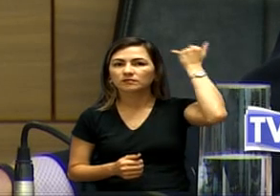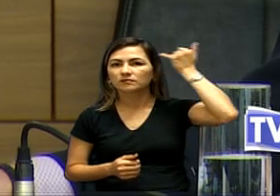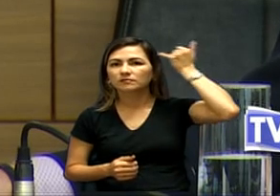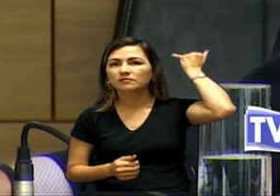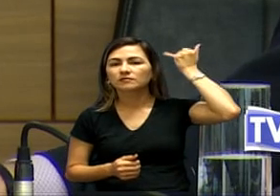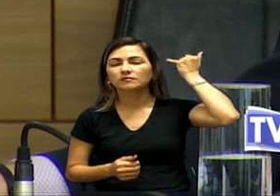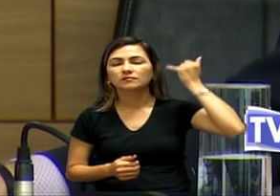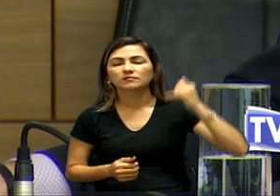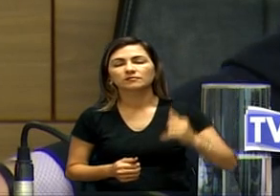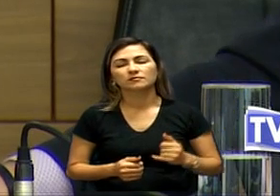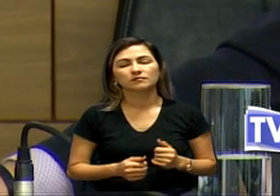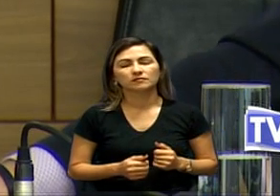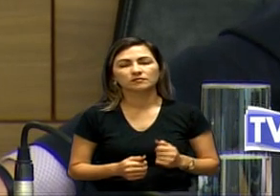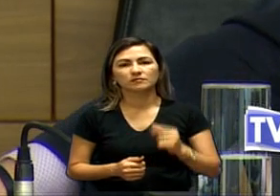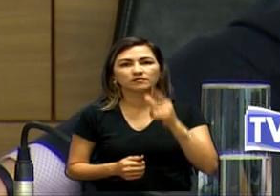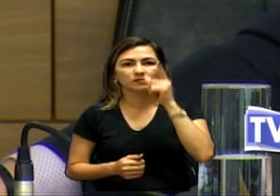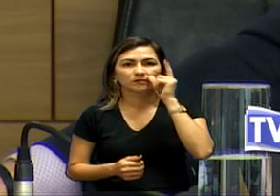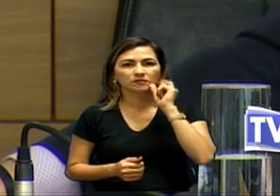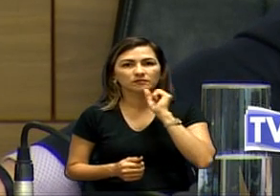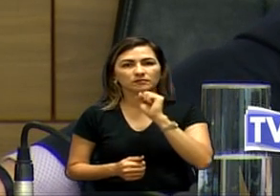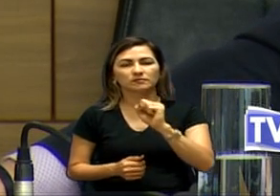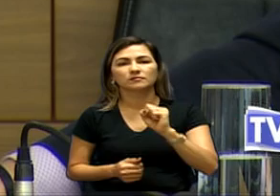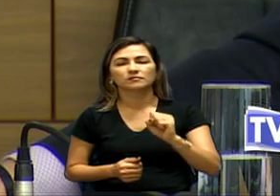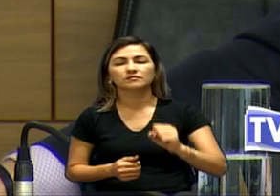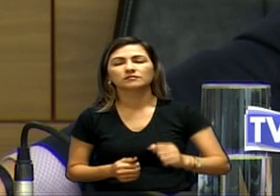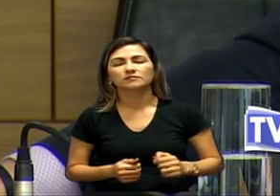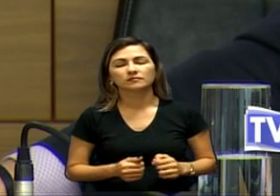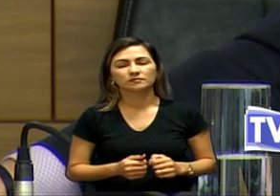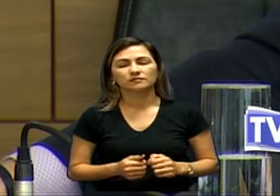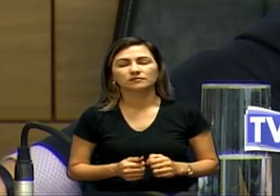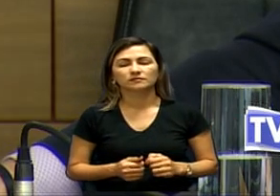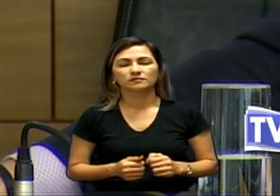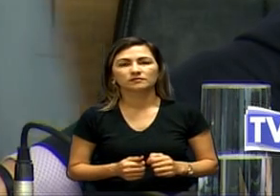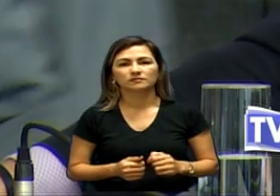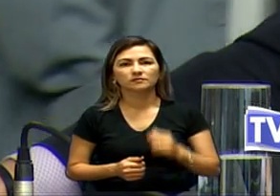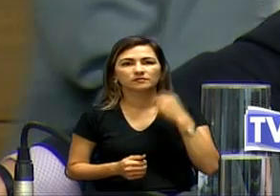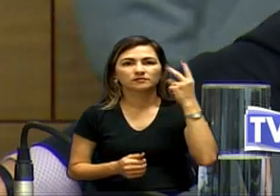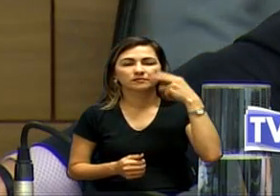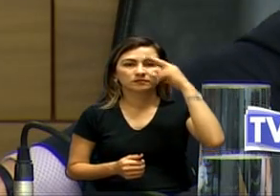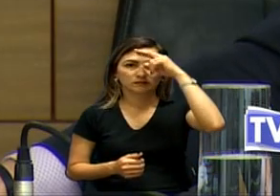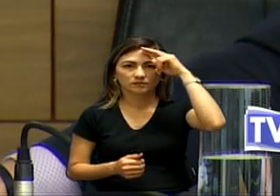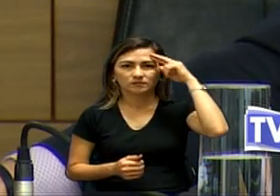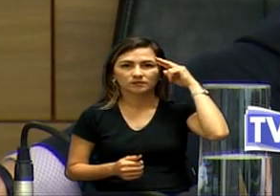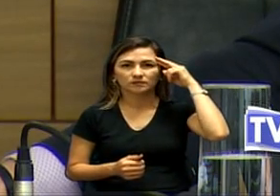Toledo. Vereador Luiz Santos. Vereador Militão.